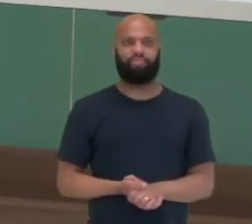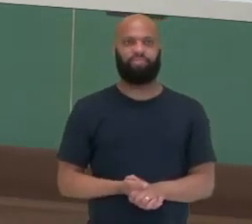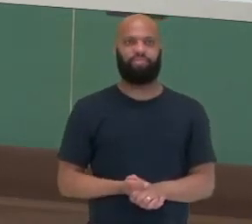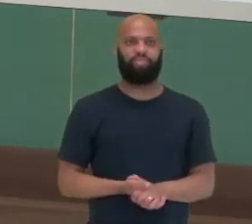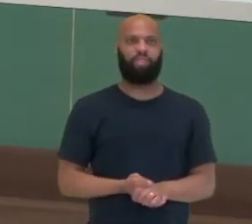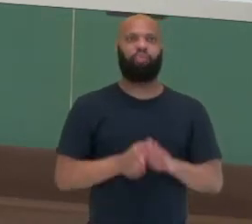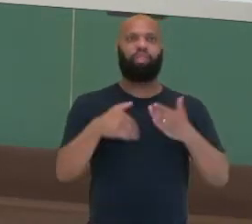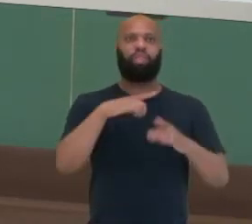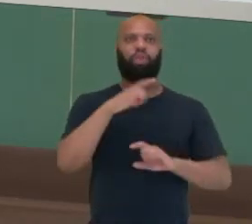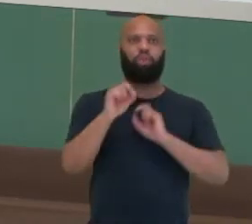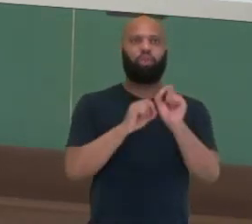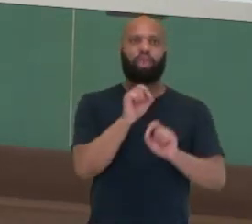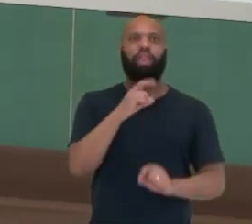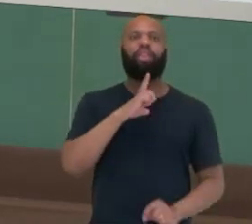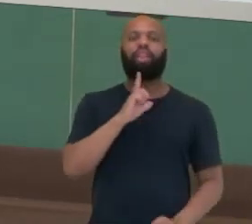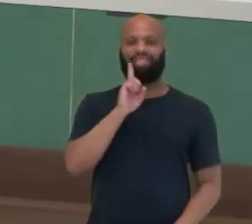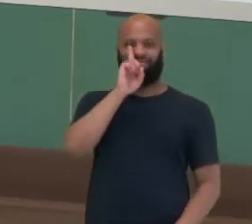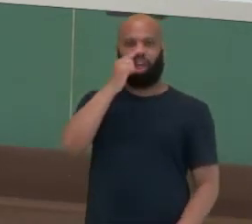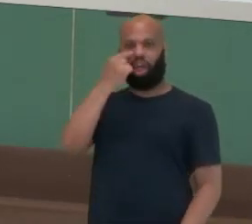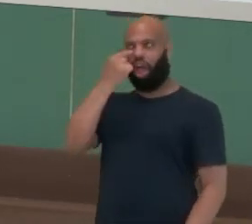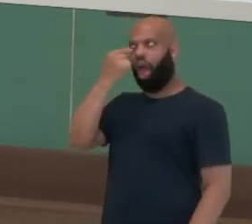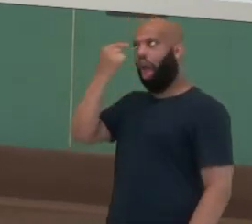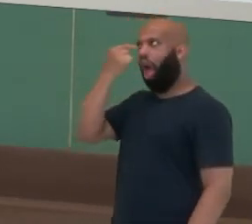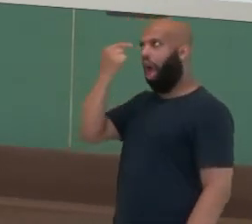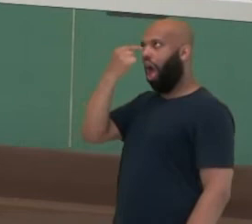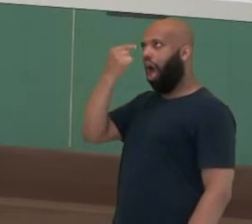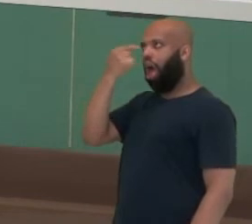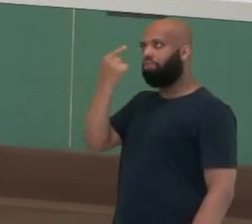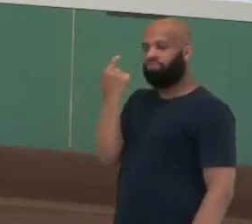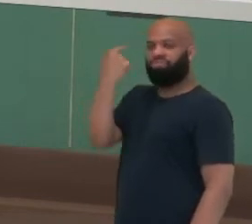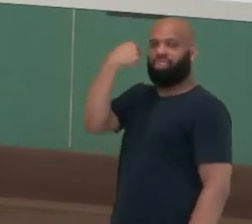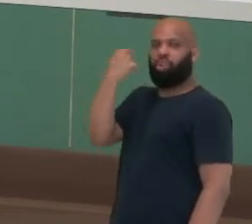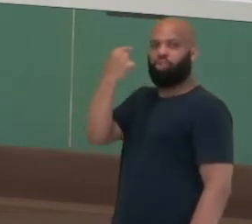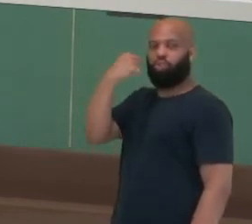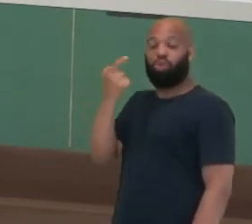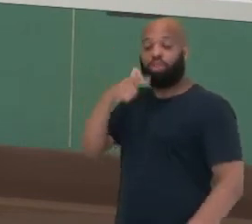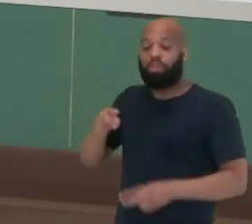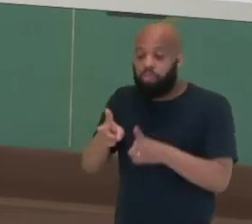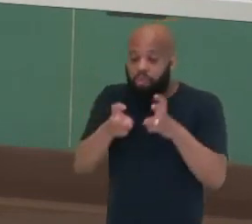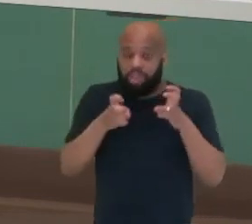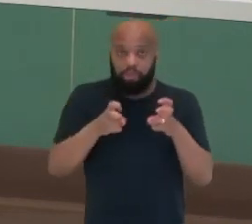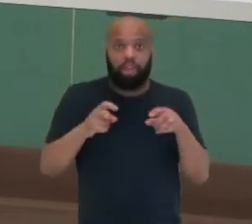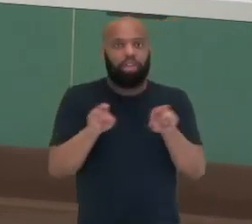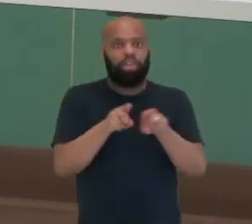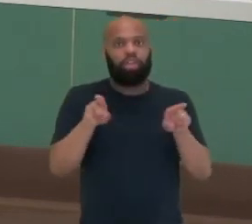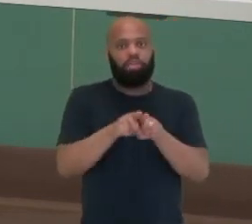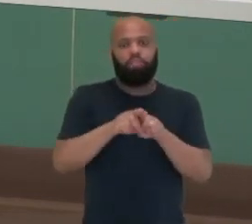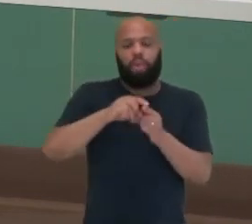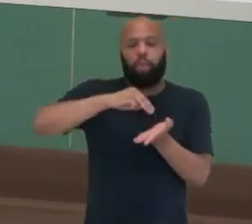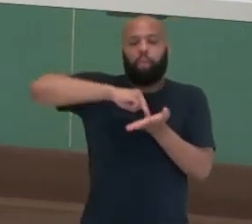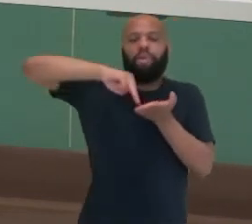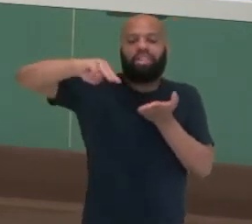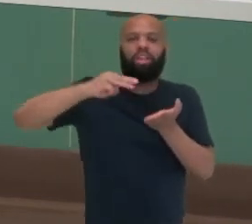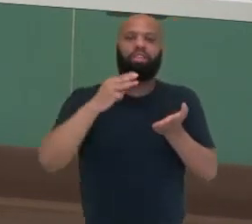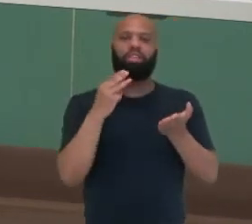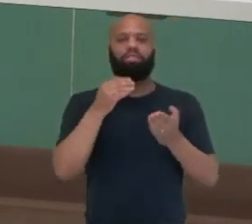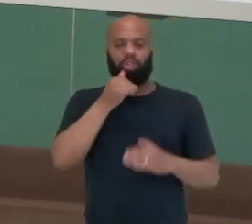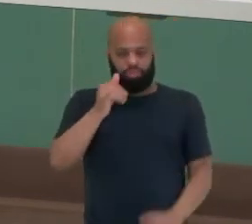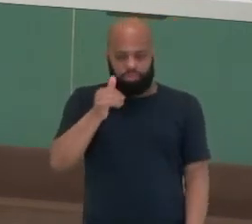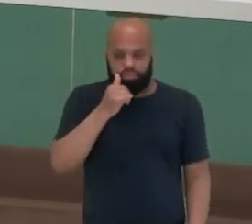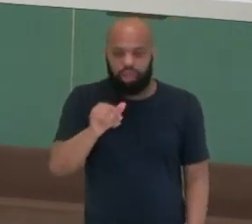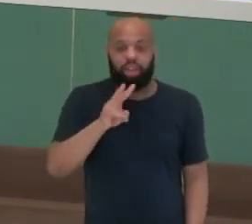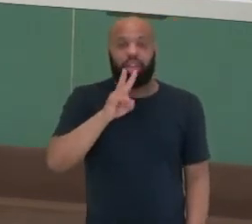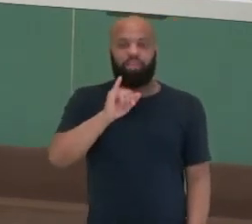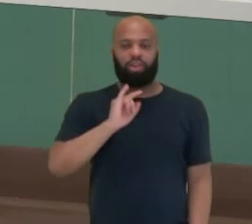Eles, esses receptores, percebem compostos voláteis e geram impulsos nervosos, que são conduzidos até o